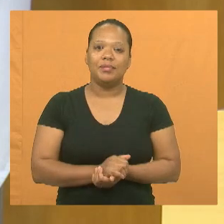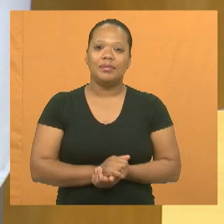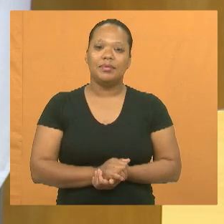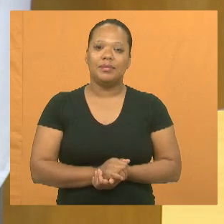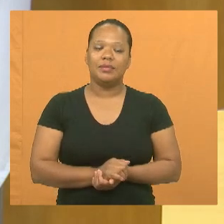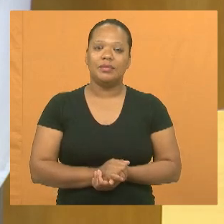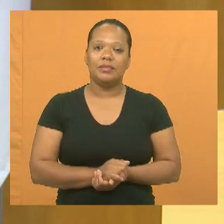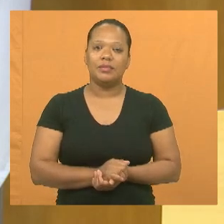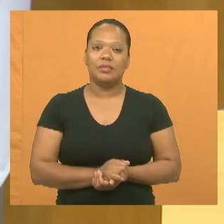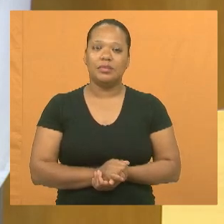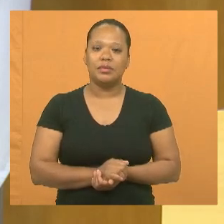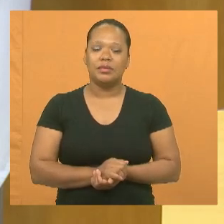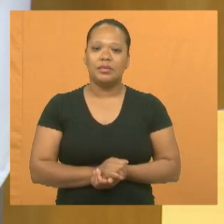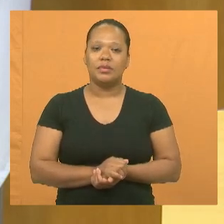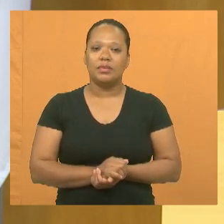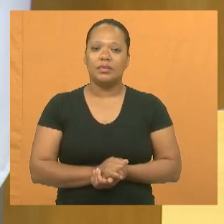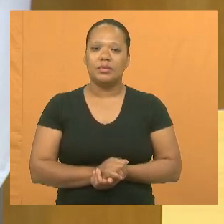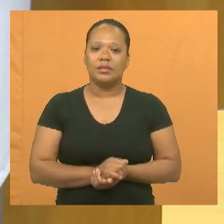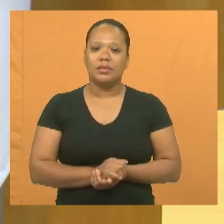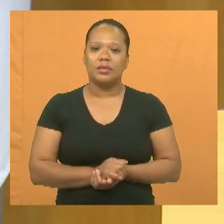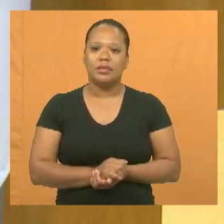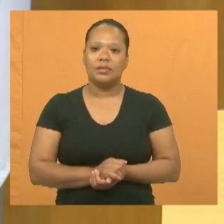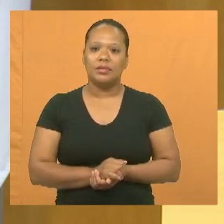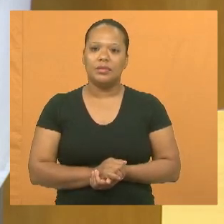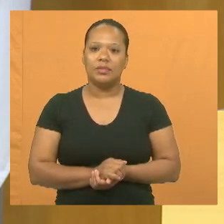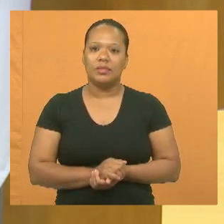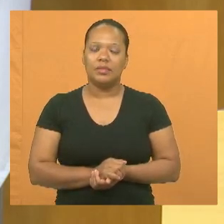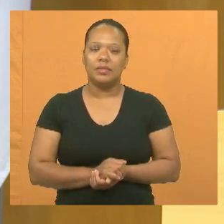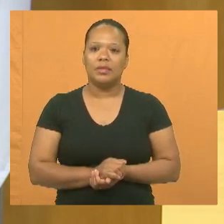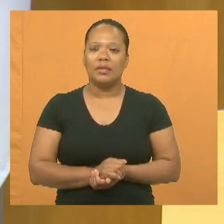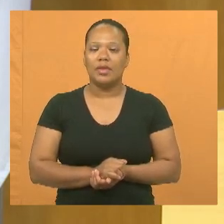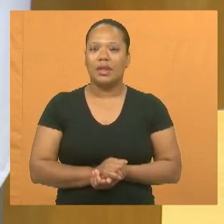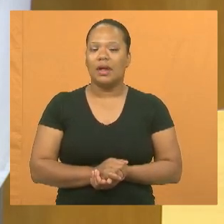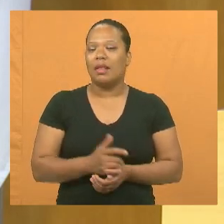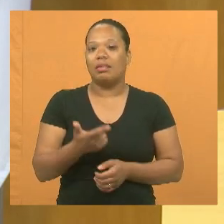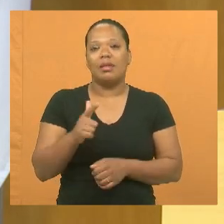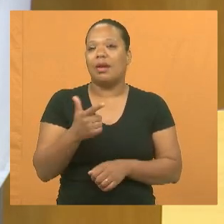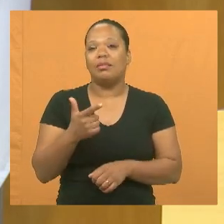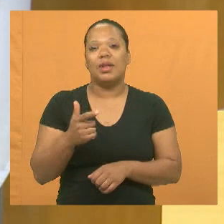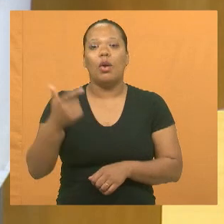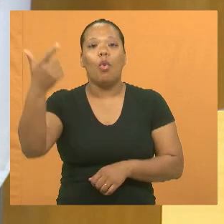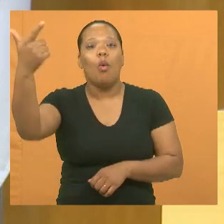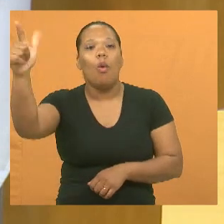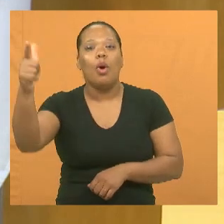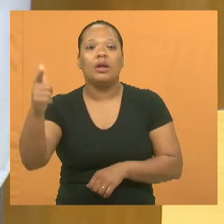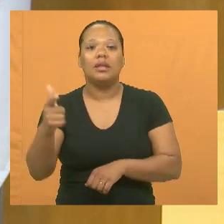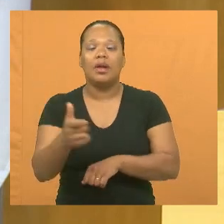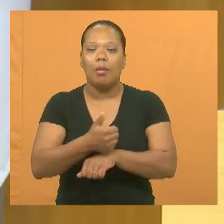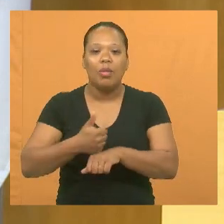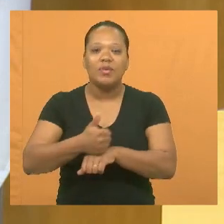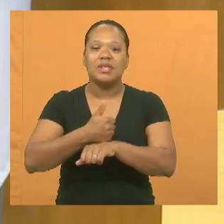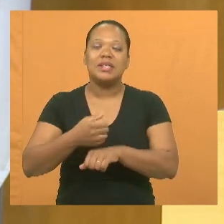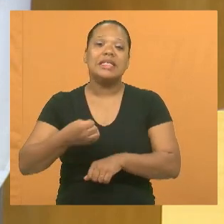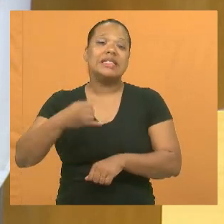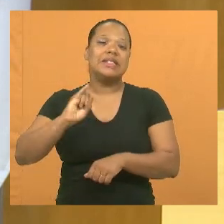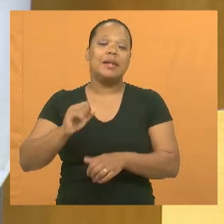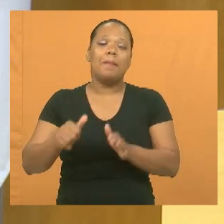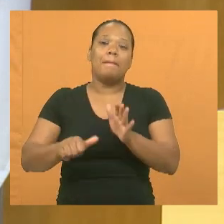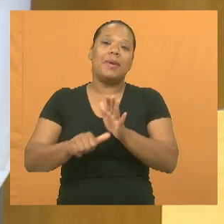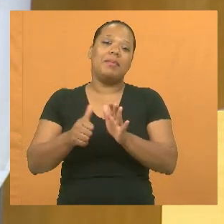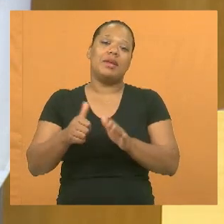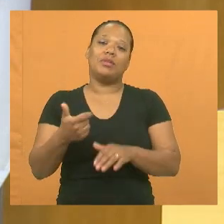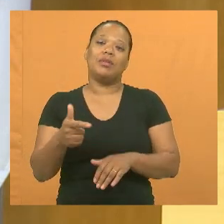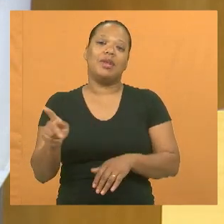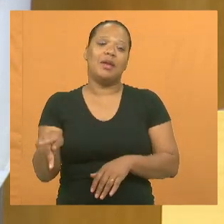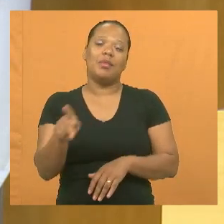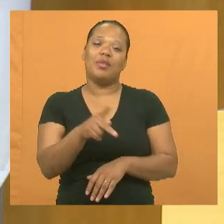tudo, nenhuma profissão existiria sem as mãos, o carinho, o conhecimento de